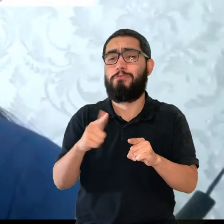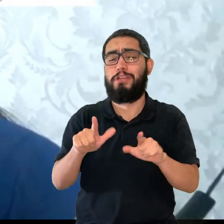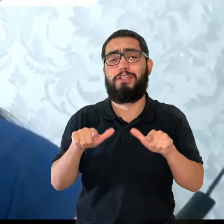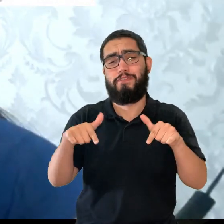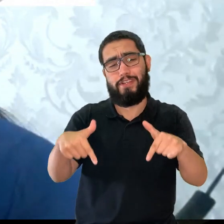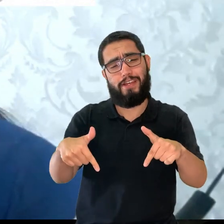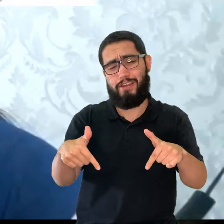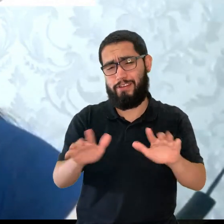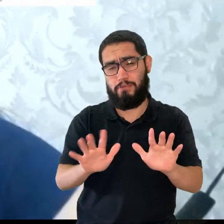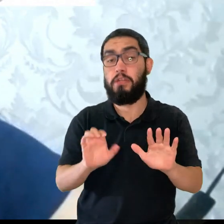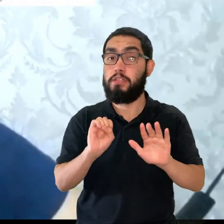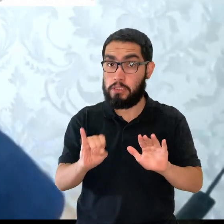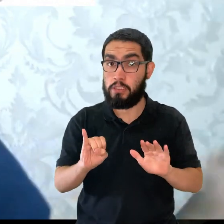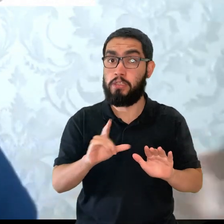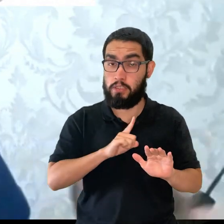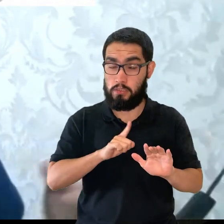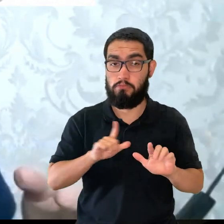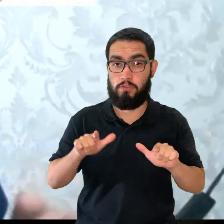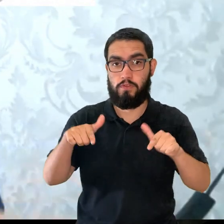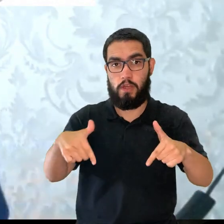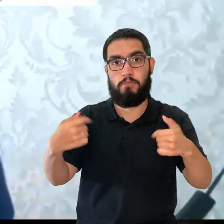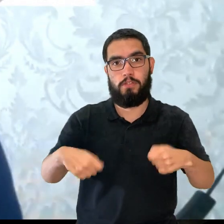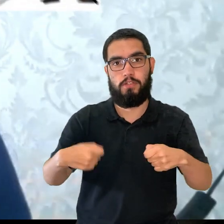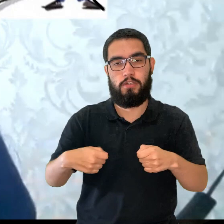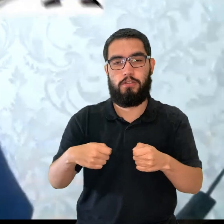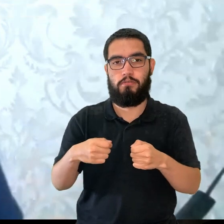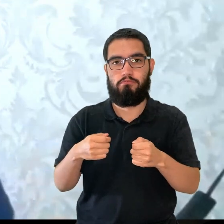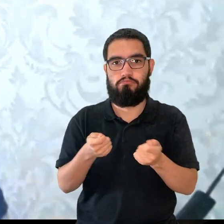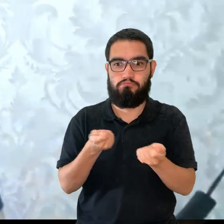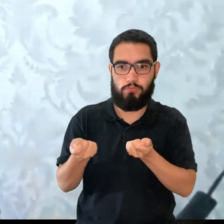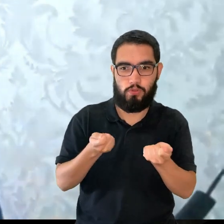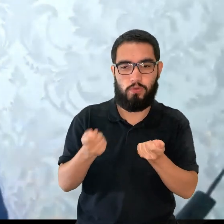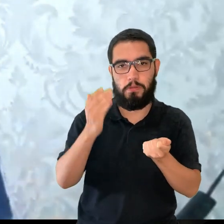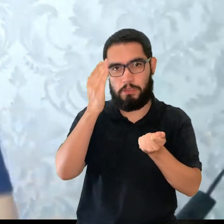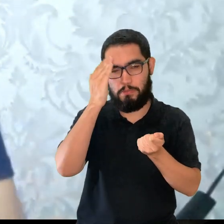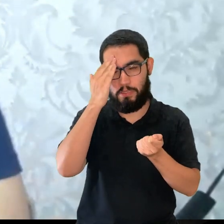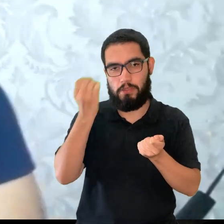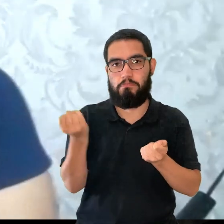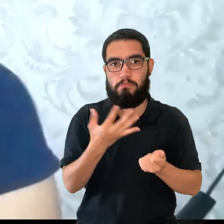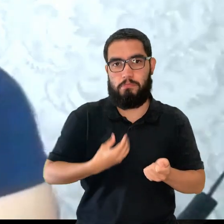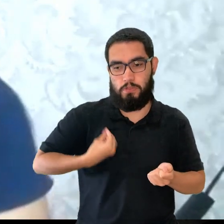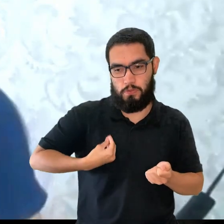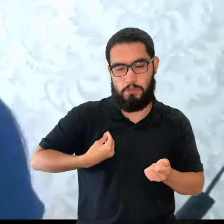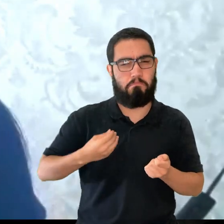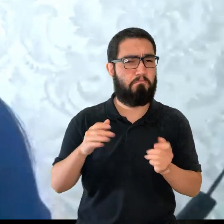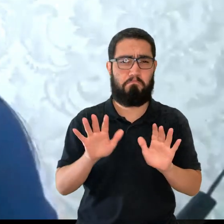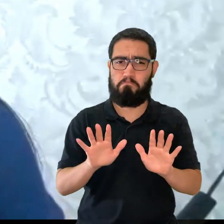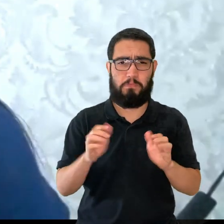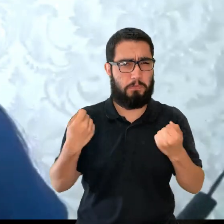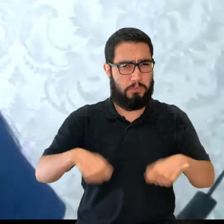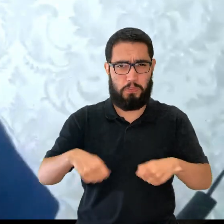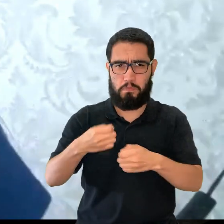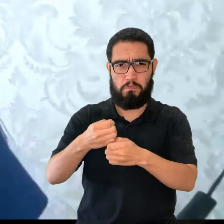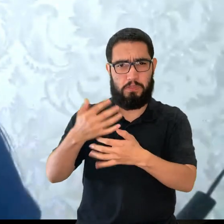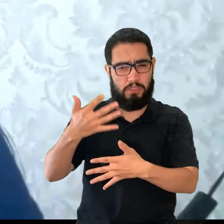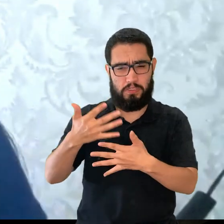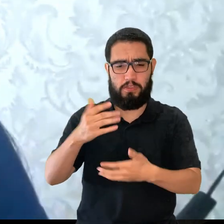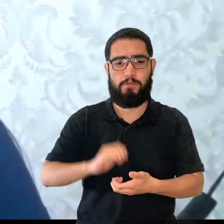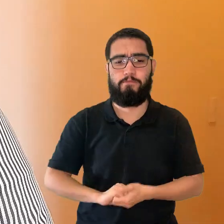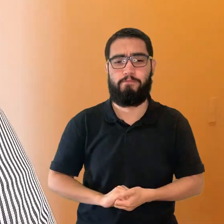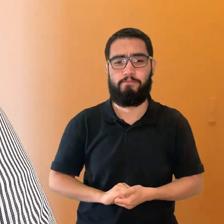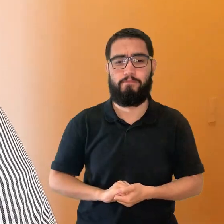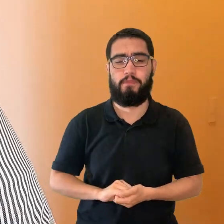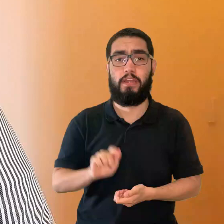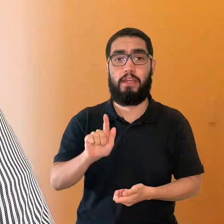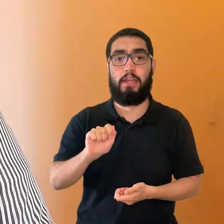tinha certificado. Geralmente é quando tem precisa desse controle para emissão. Então não teve, por isso não precisou da lista, tá